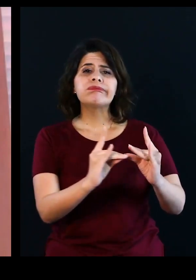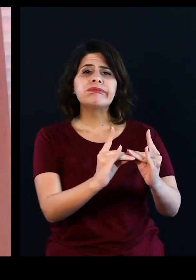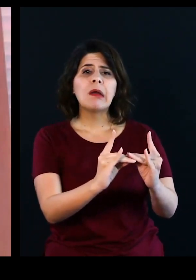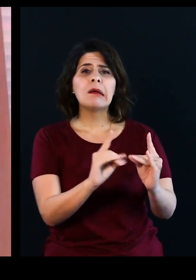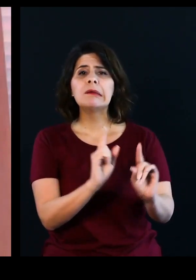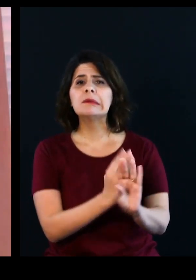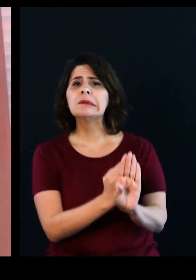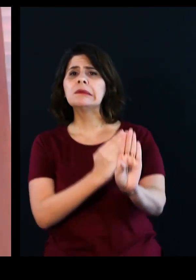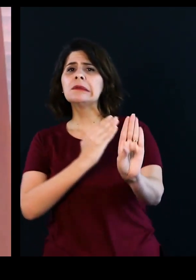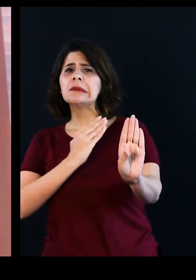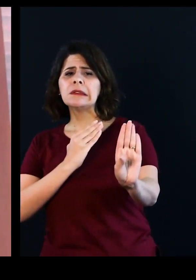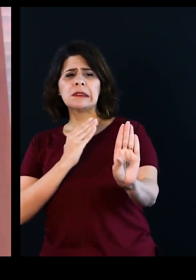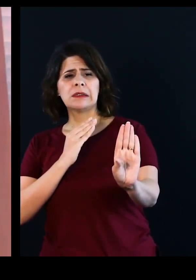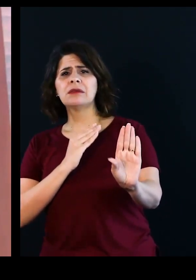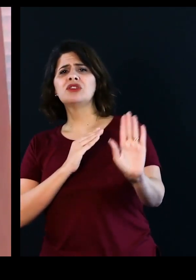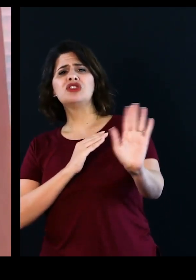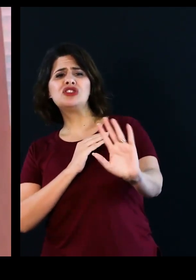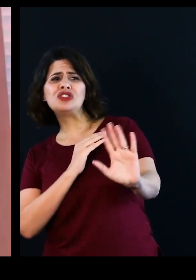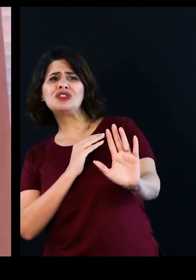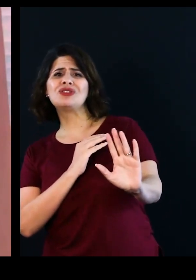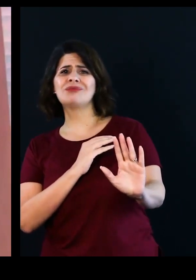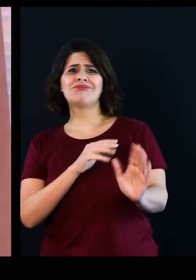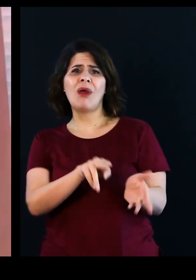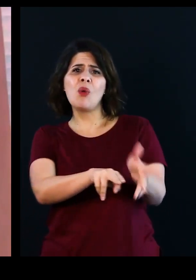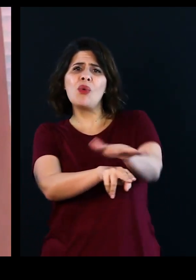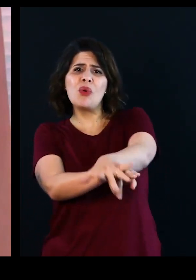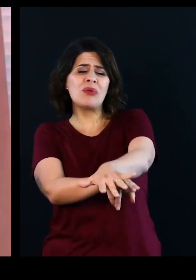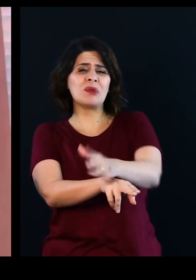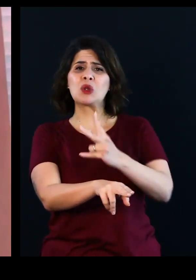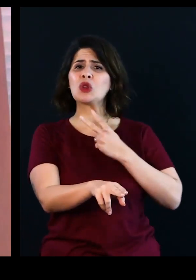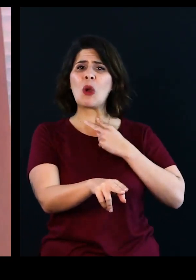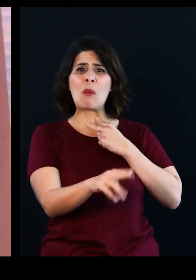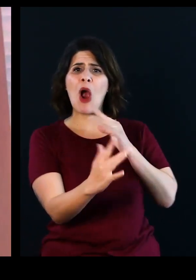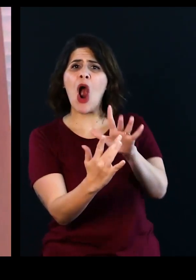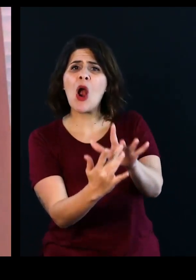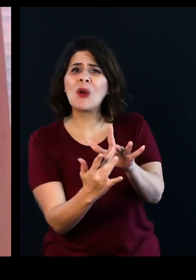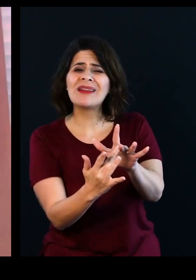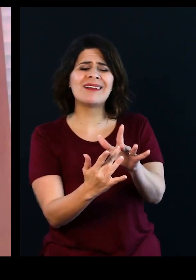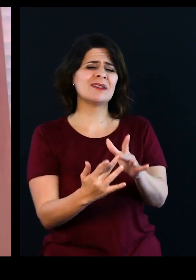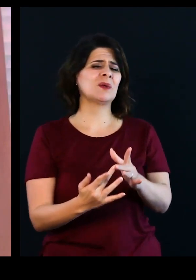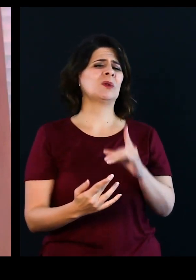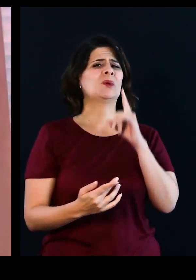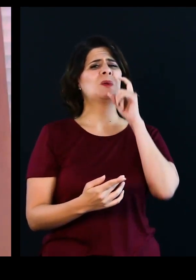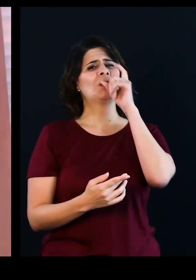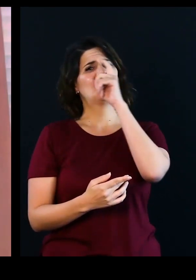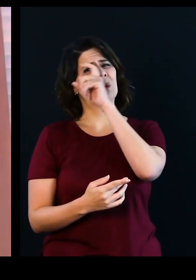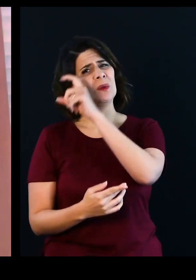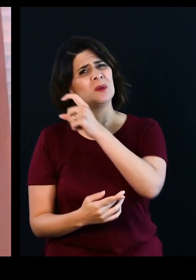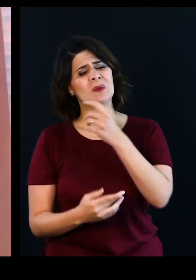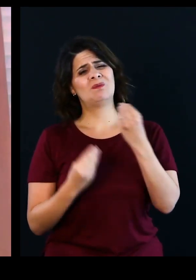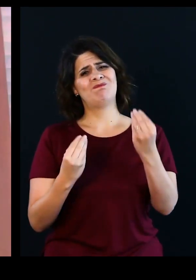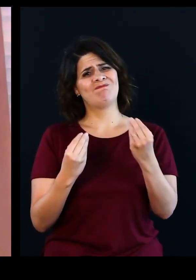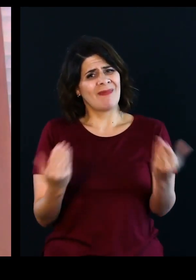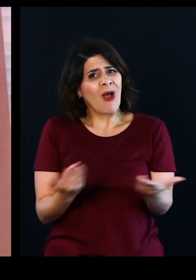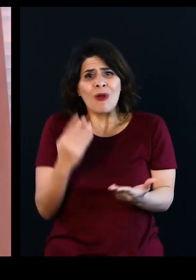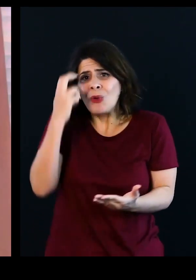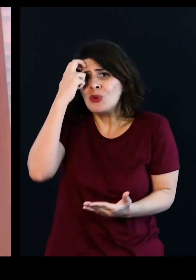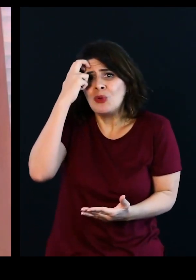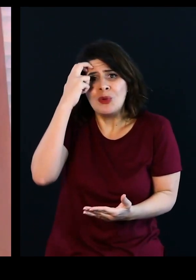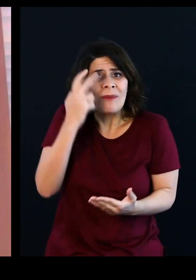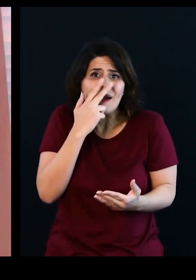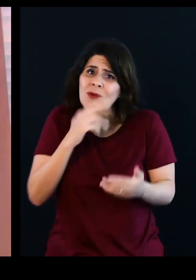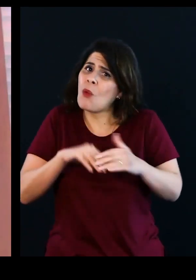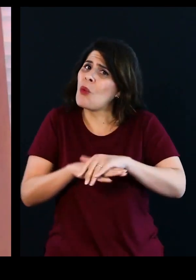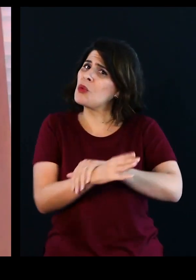para a nossa cultura, tão difícil, ainda mais complexo. Então, de fato, a gente não consegue nem dimensionar o